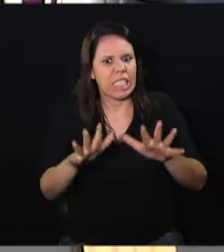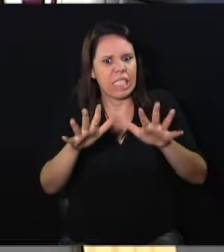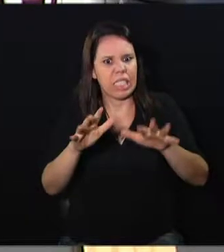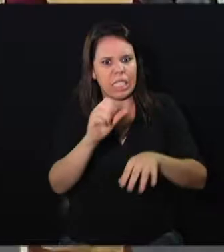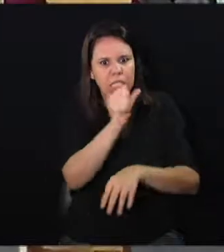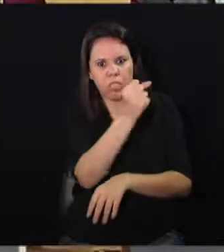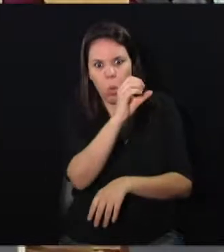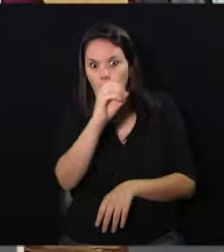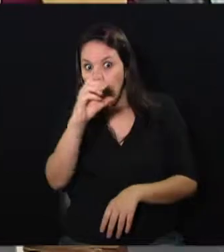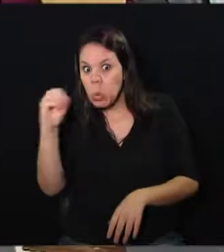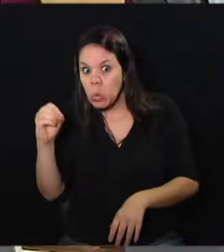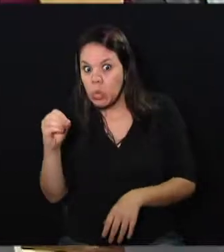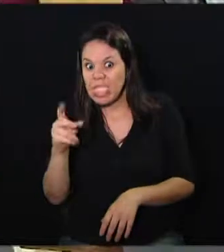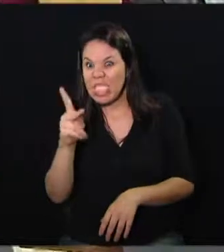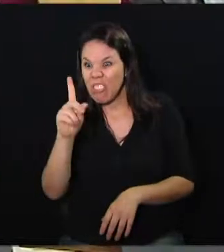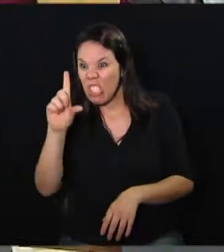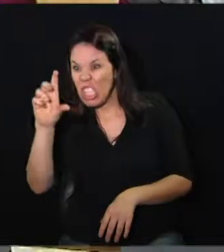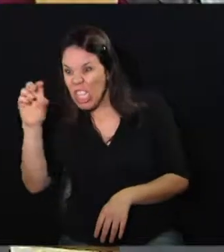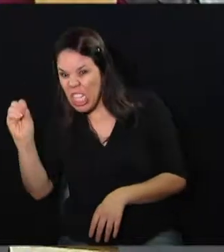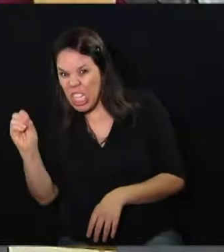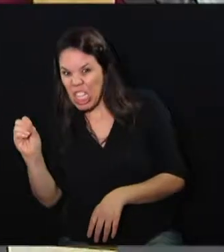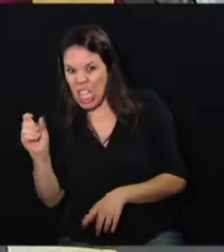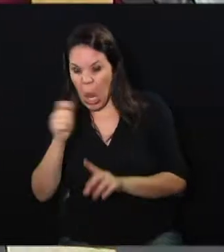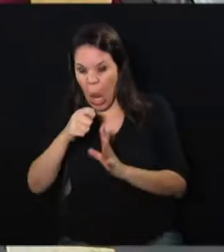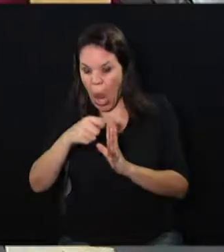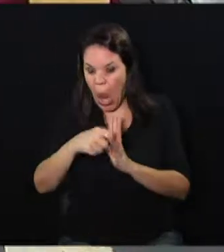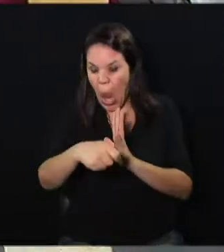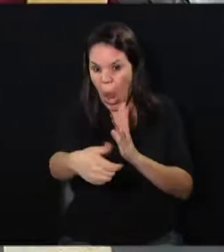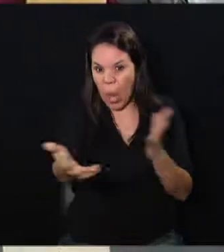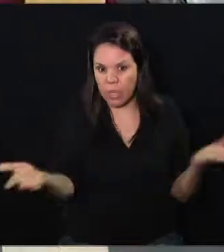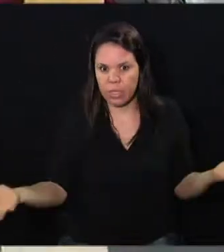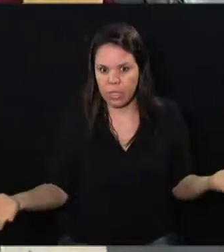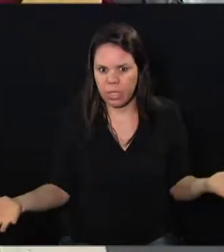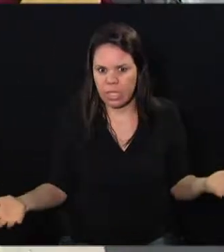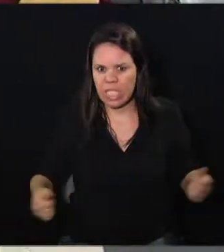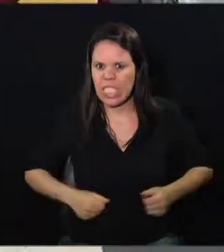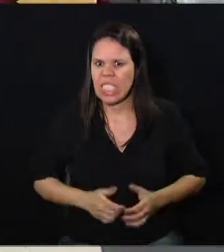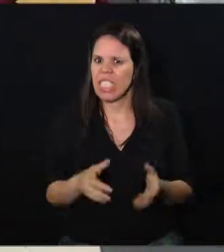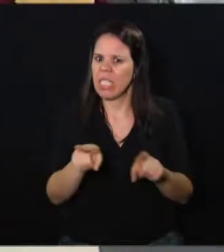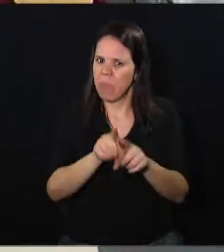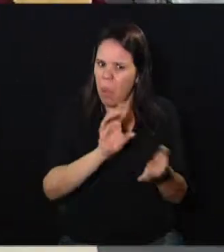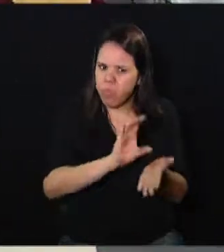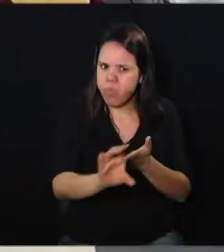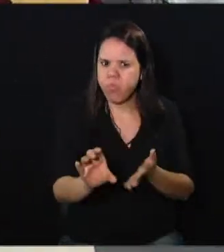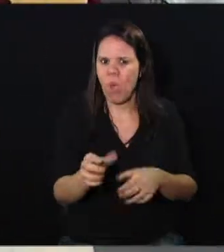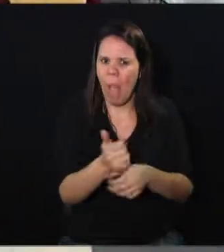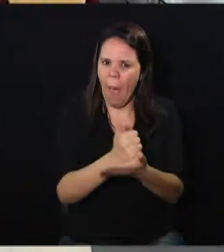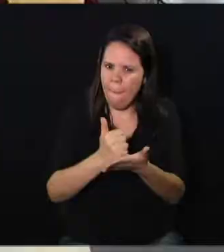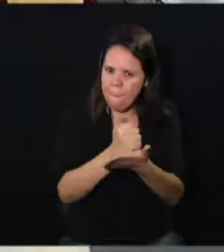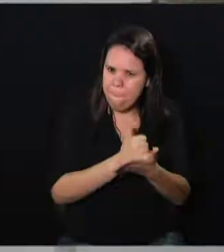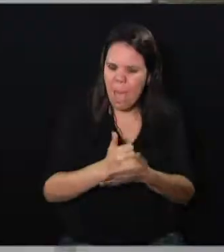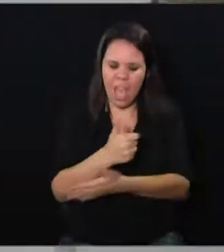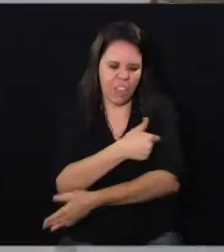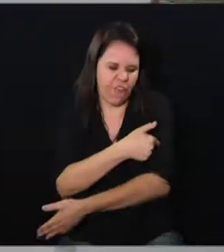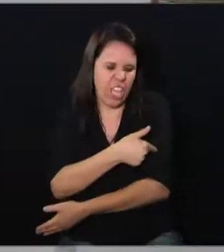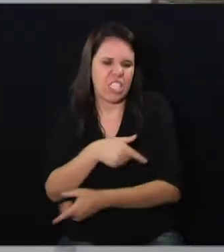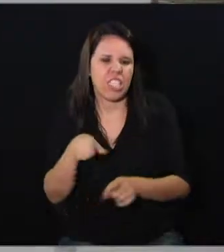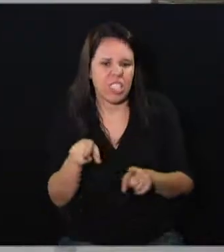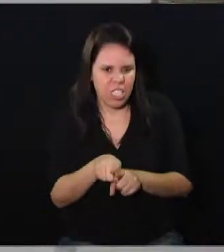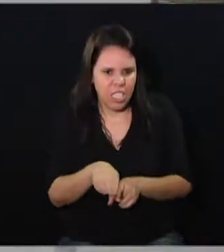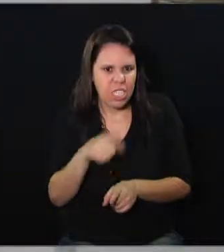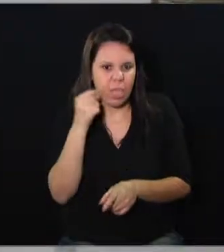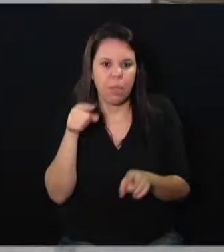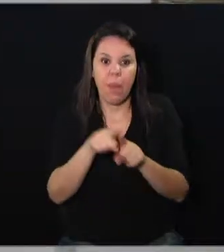800 quilos de ração por mês, além de bancar os custos com remédios e vacinas. Mas para a presidente da ONG,